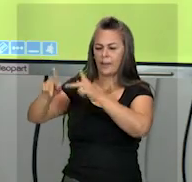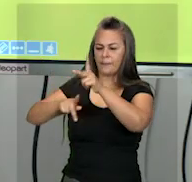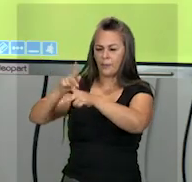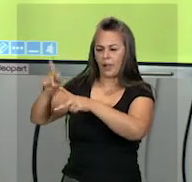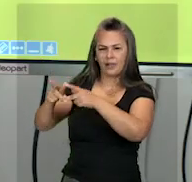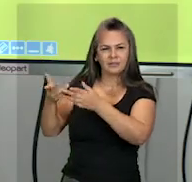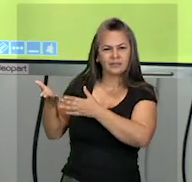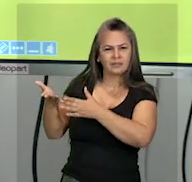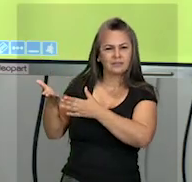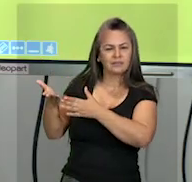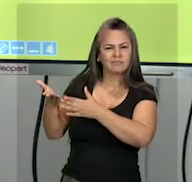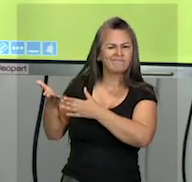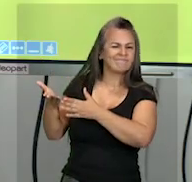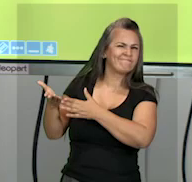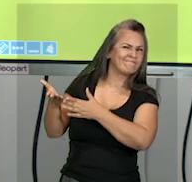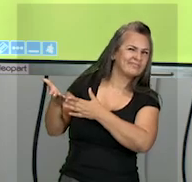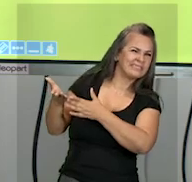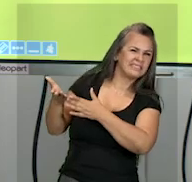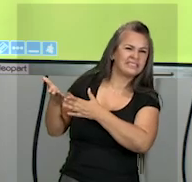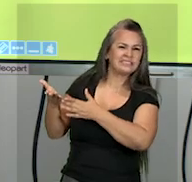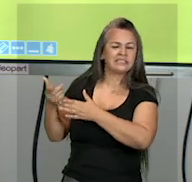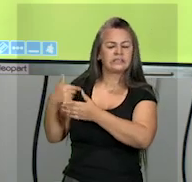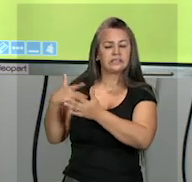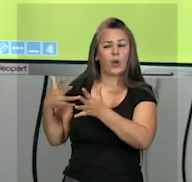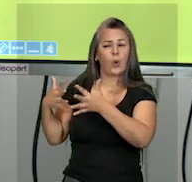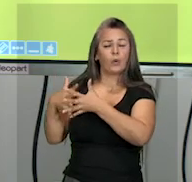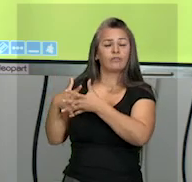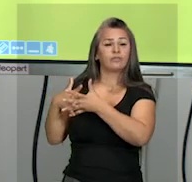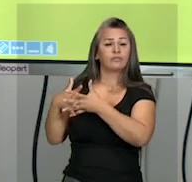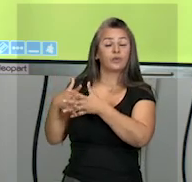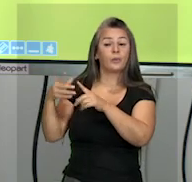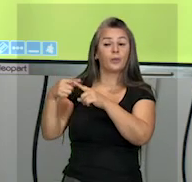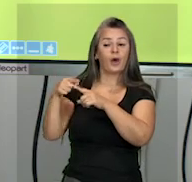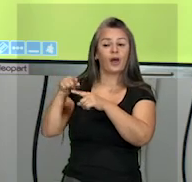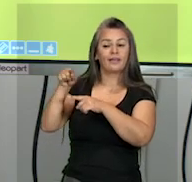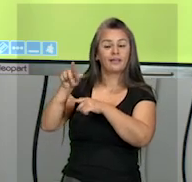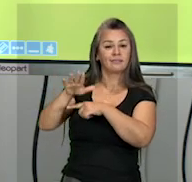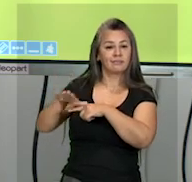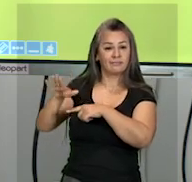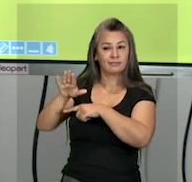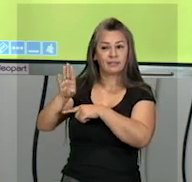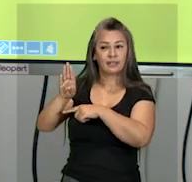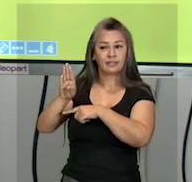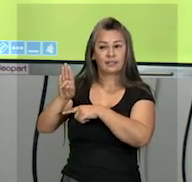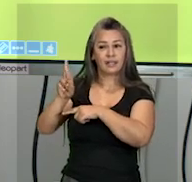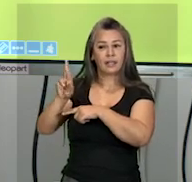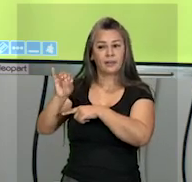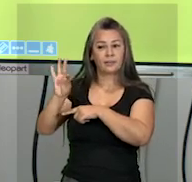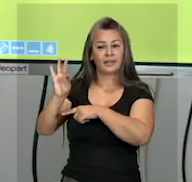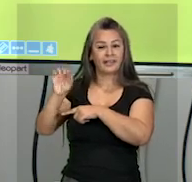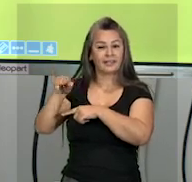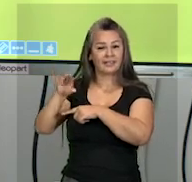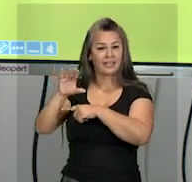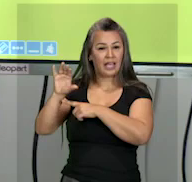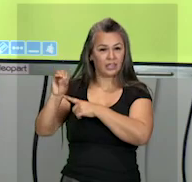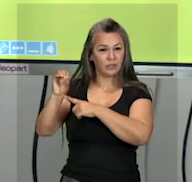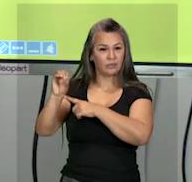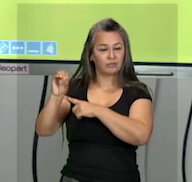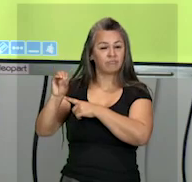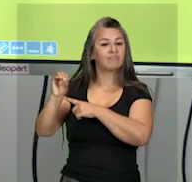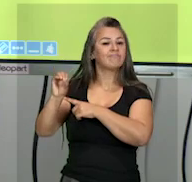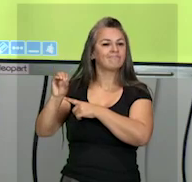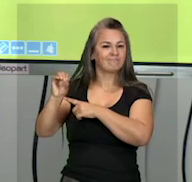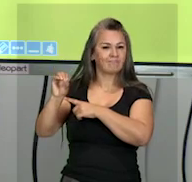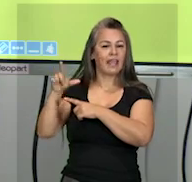no PET, na verdade, a gente vê falando muito mais do Império Britânico, e de fato os britânicos foram quem mais dominaram. Mas os estadunidenses